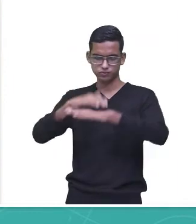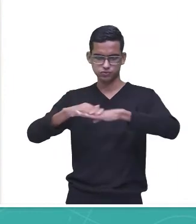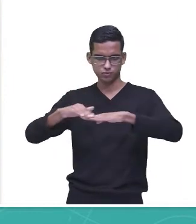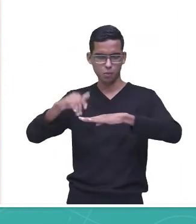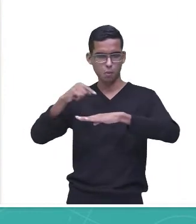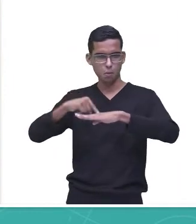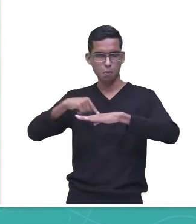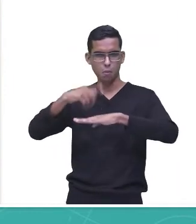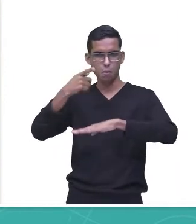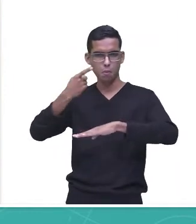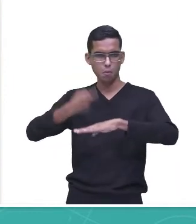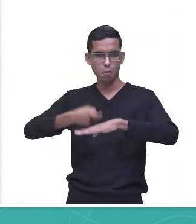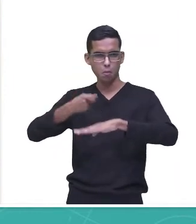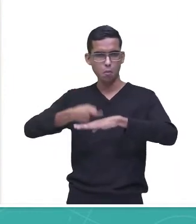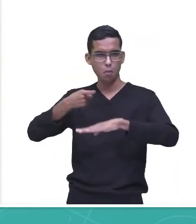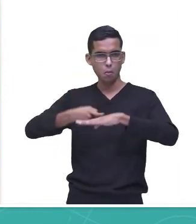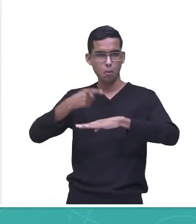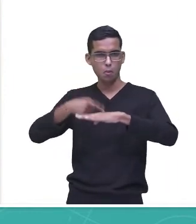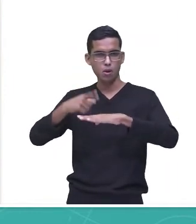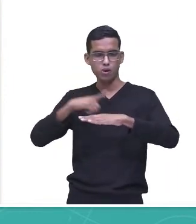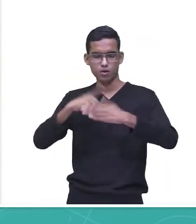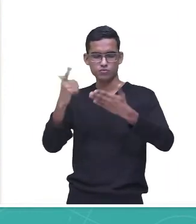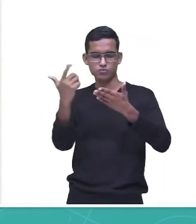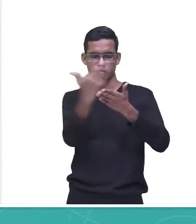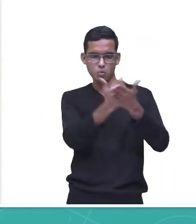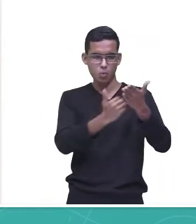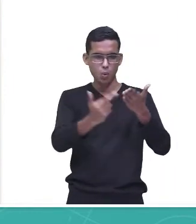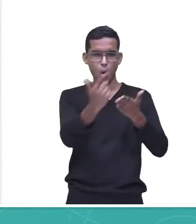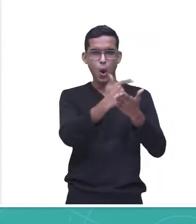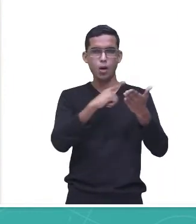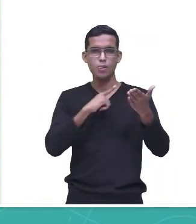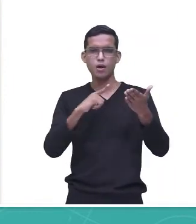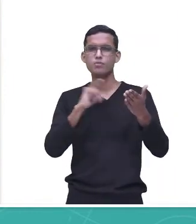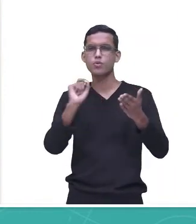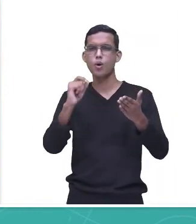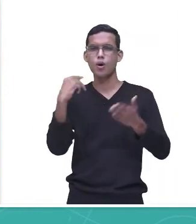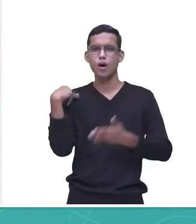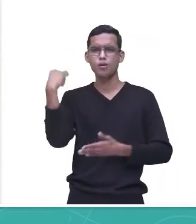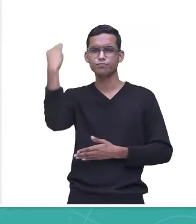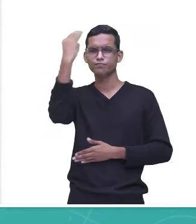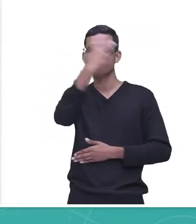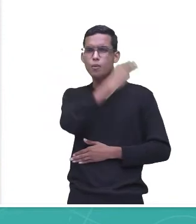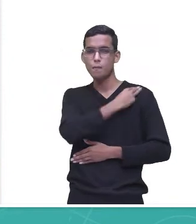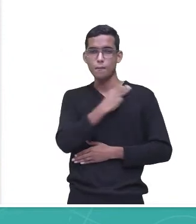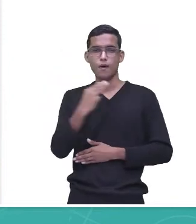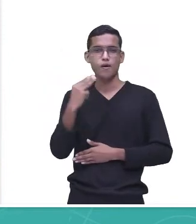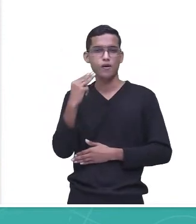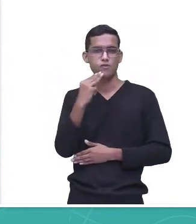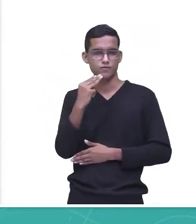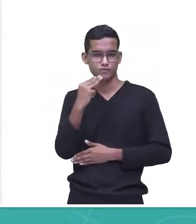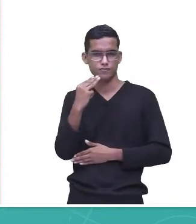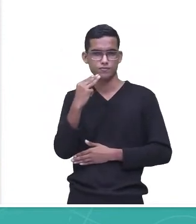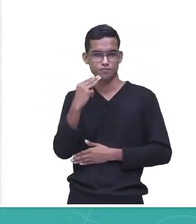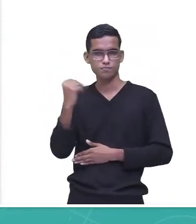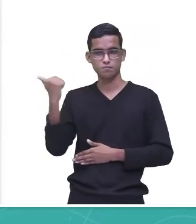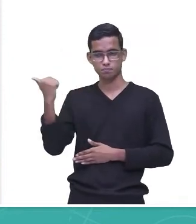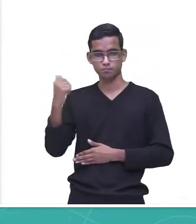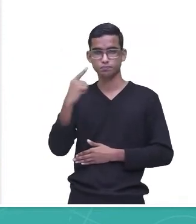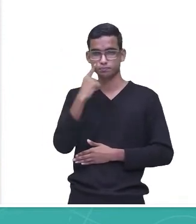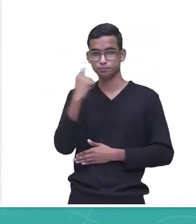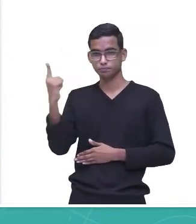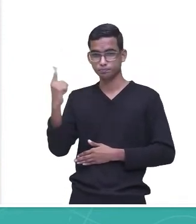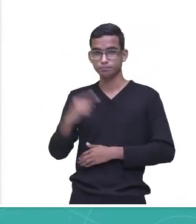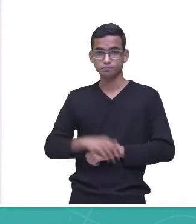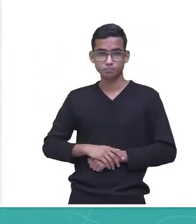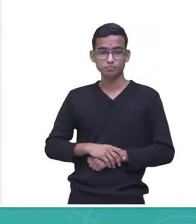góticas. Aqui nós temos a Virgem Maria e vocês podem analisar também que a pintura ela é bastante forte, ou seja,